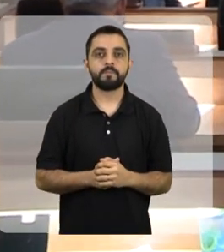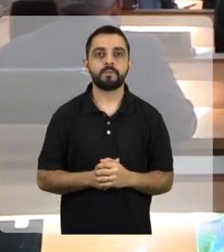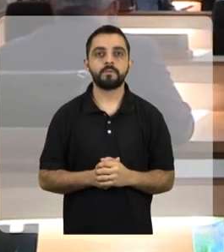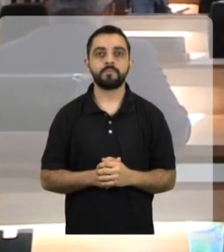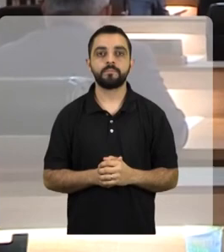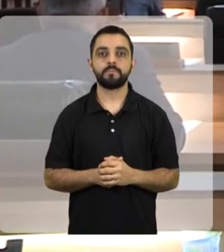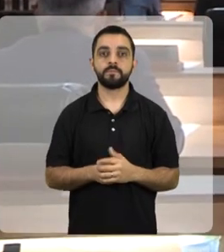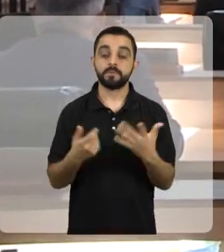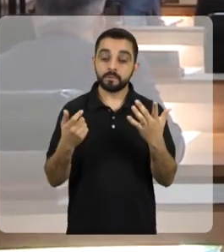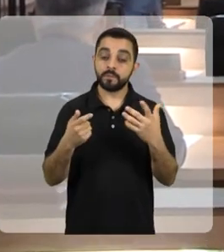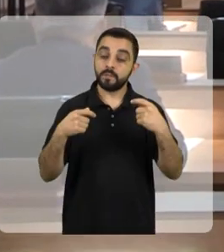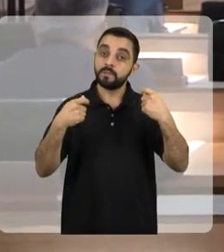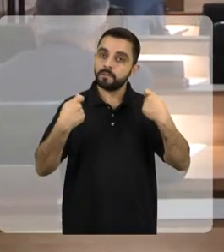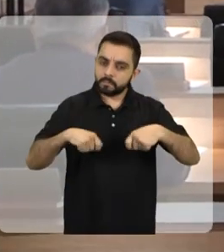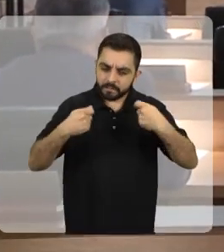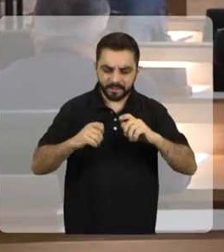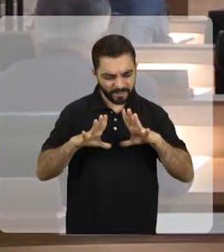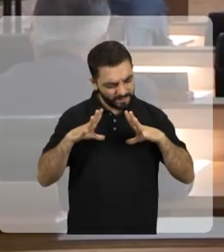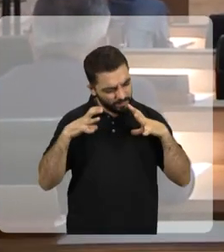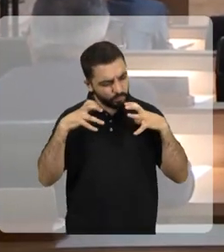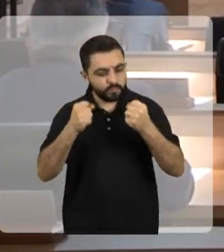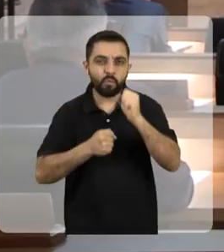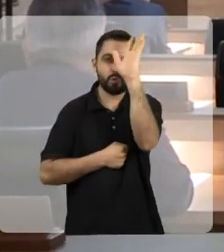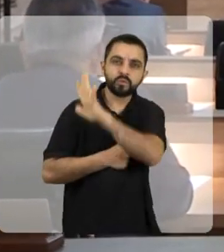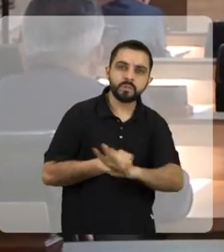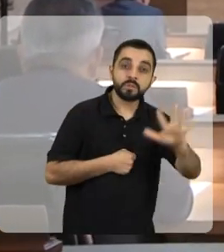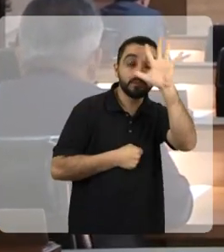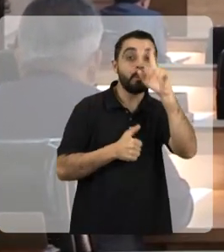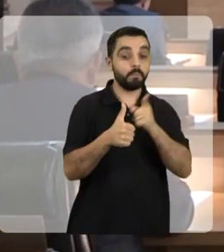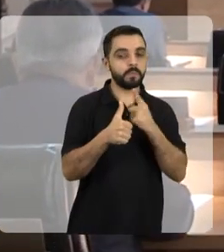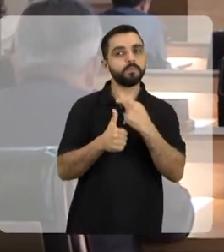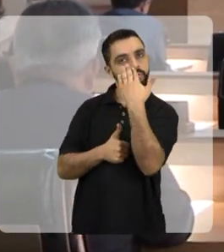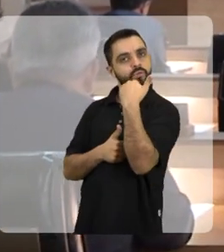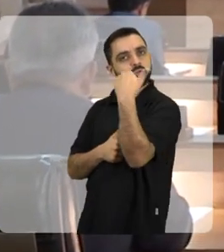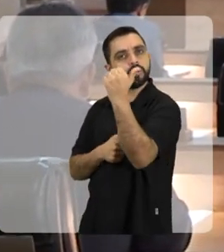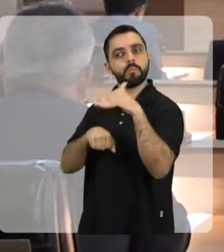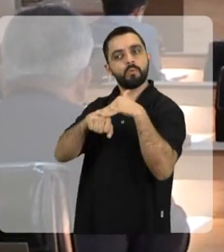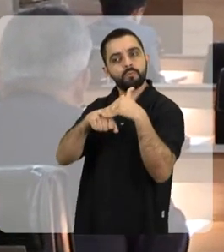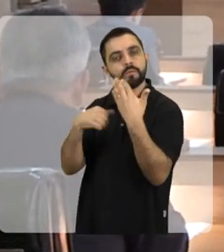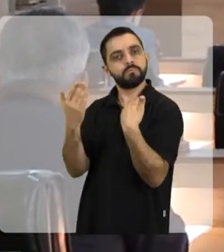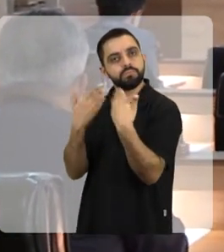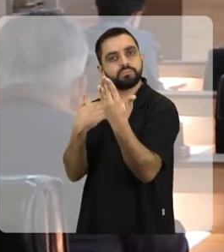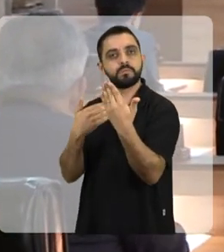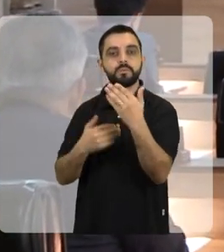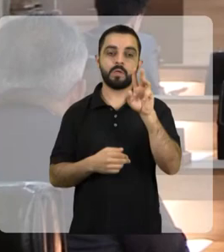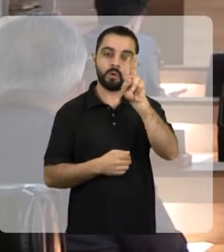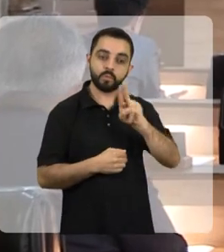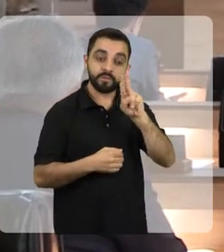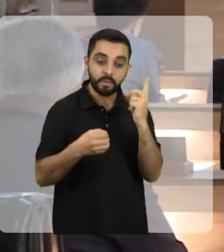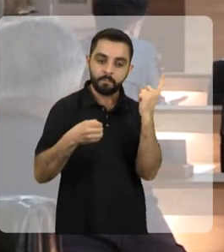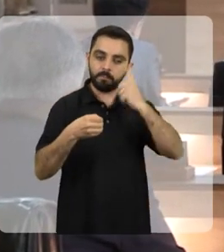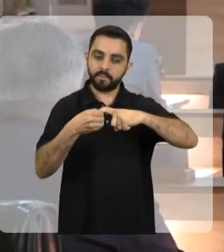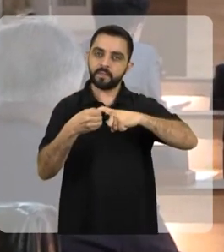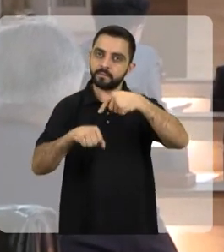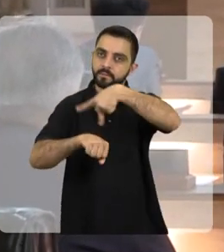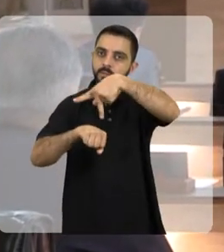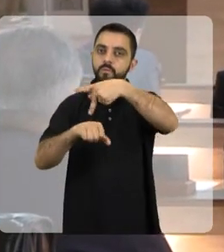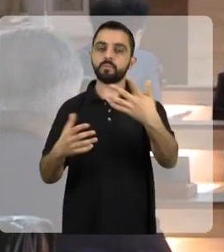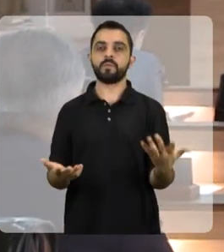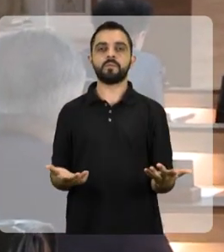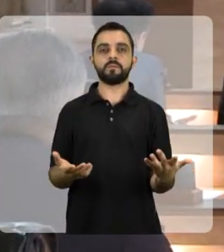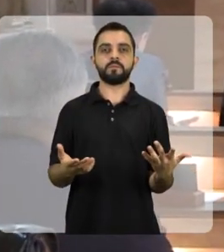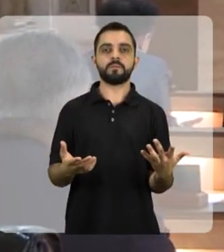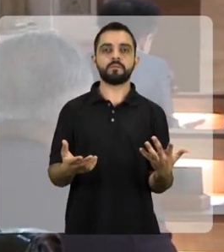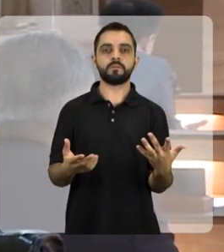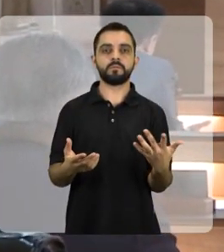Se precisamos fazer um grande esforço nacional, nos chamem para conversar. As universidades são parceiras do Brasil, embora elas tenham sido